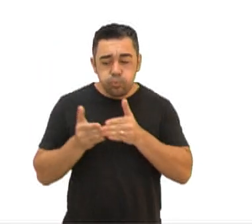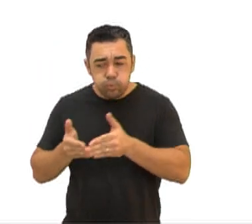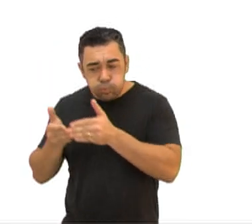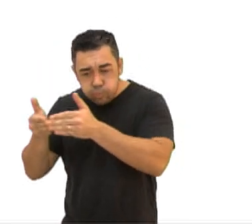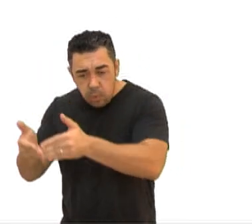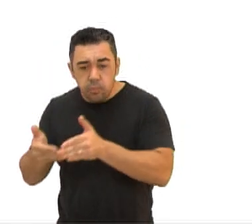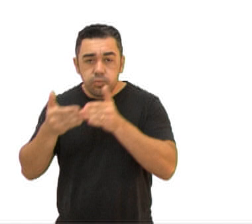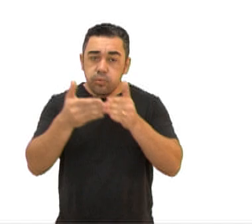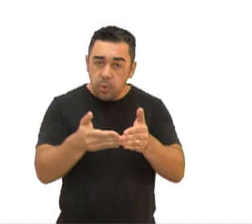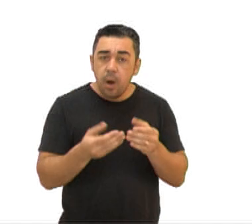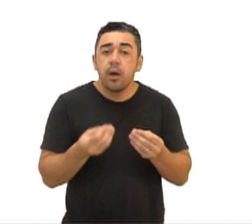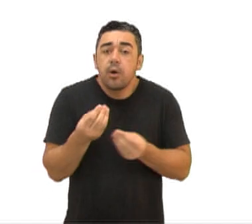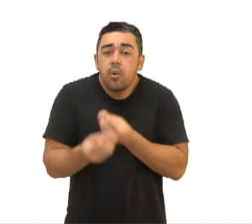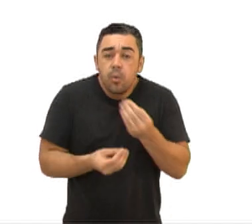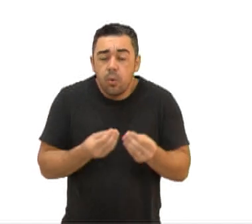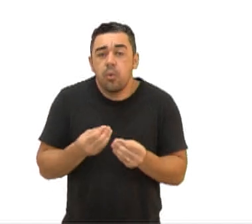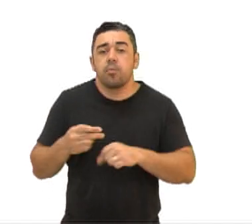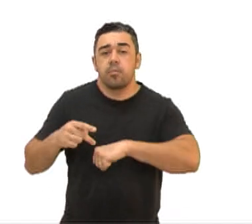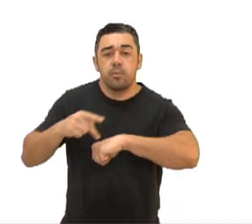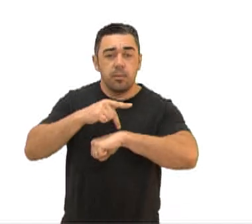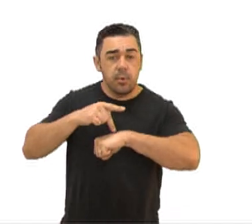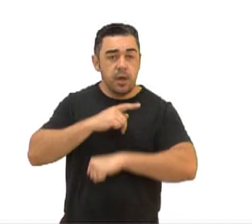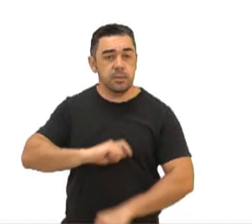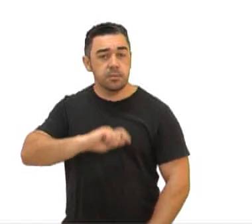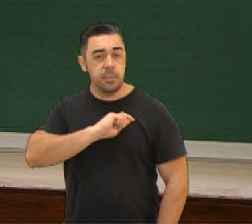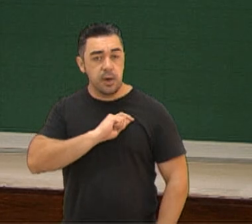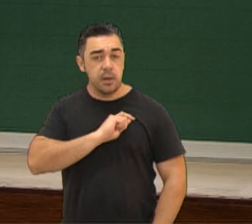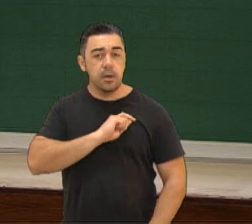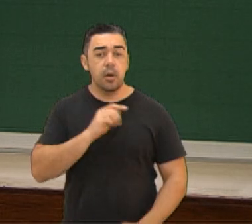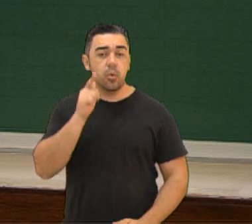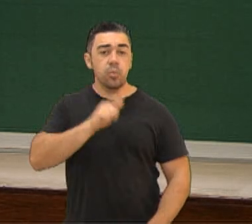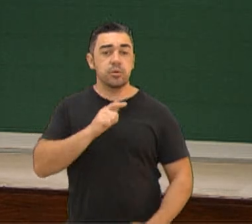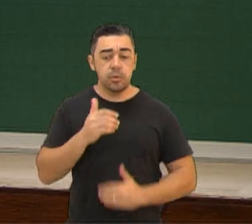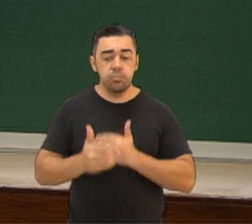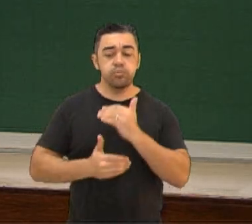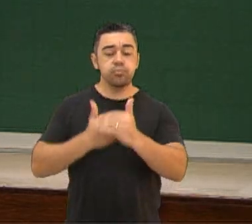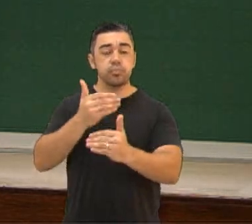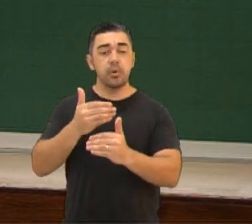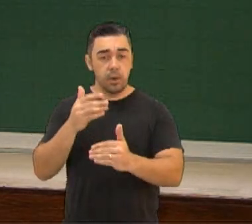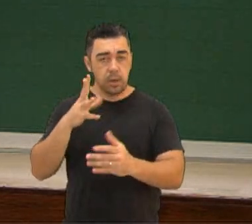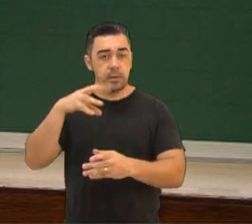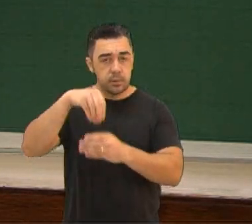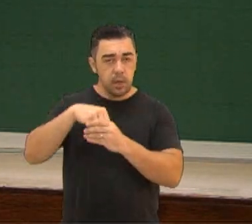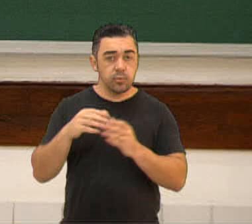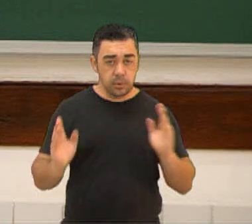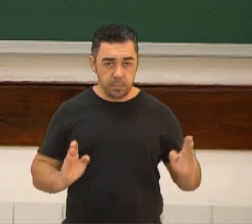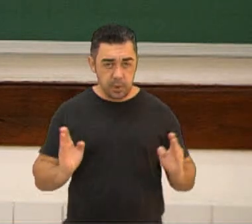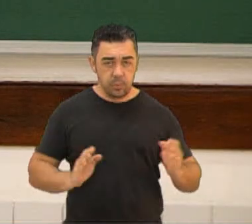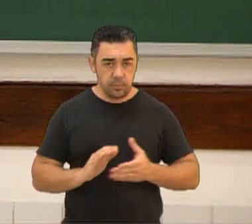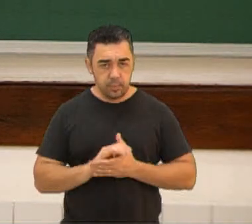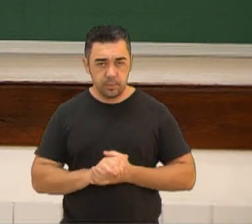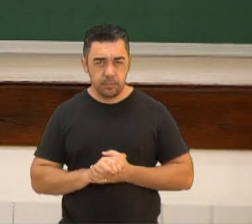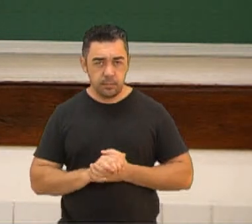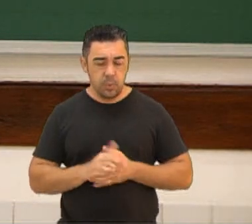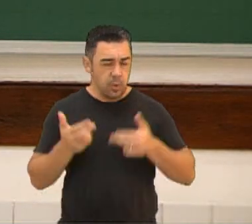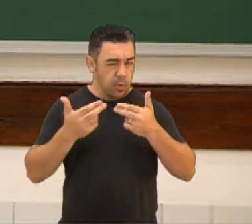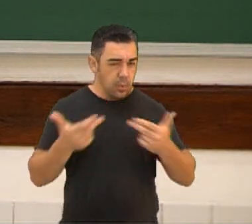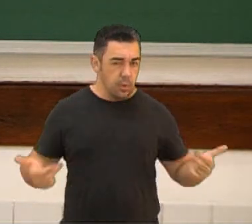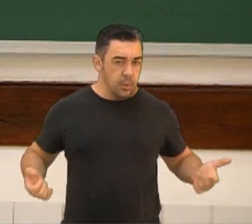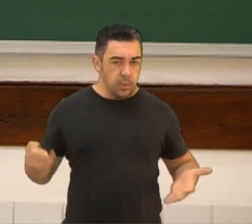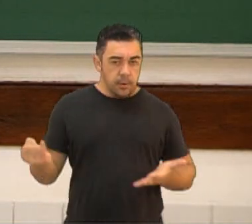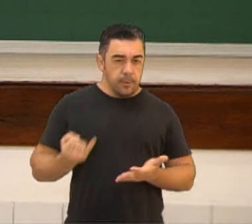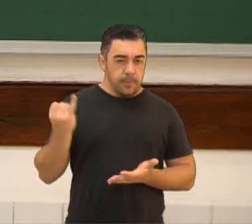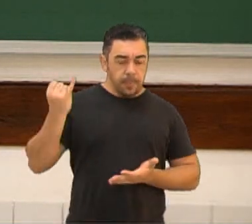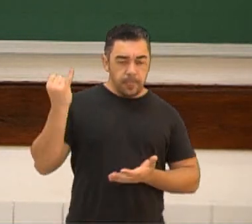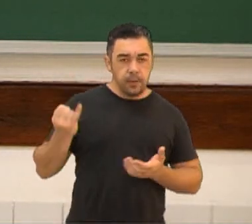como é que os espanhóis eles vão acabar se destacando nessas grandes navegações. Bom, coisas importantes para a